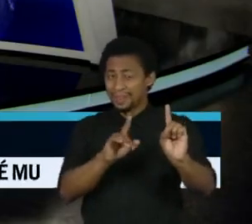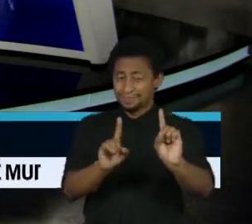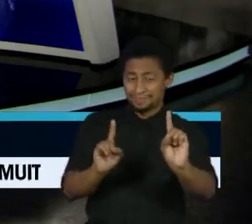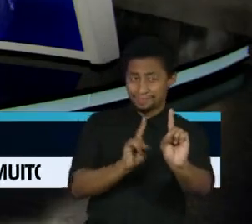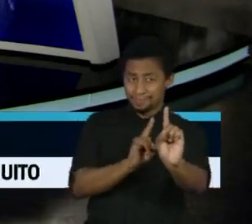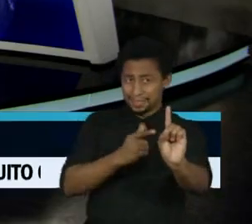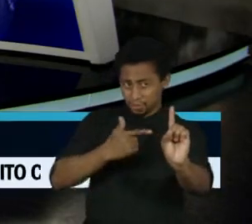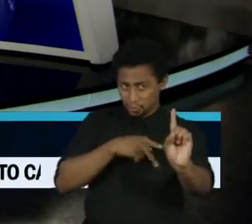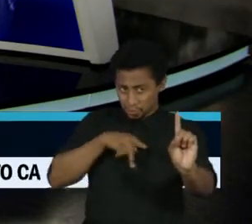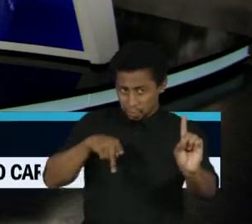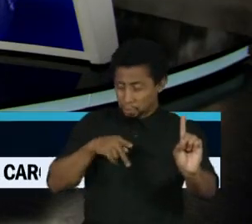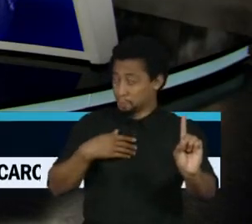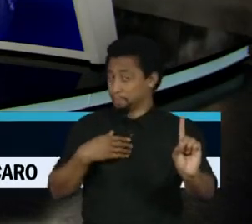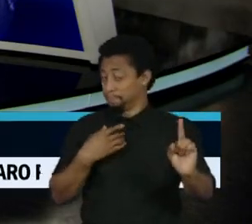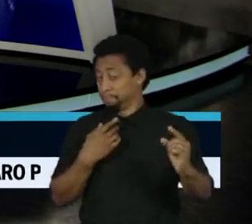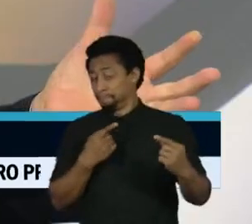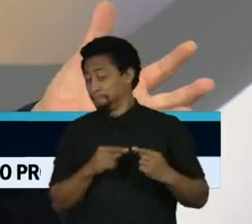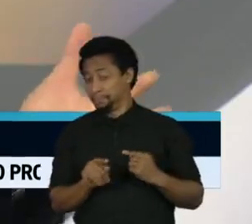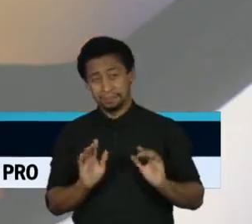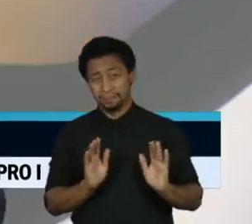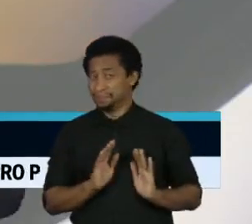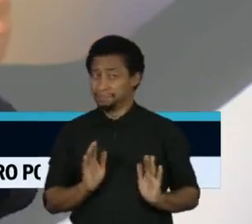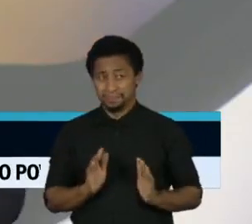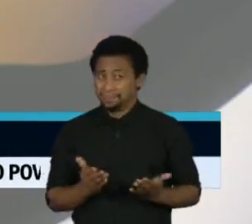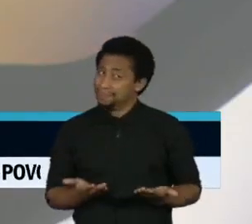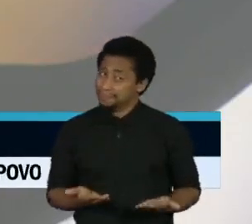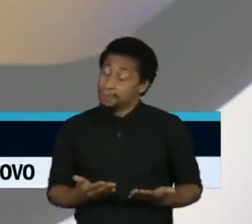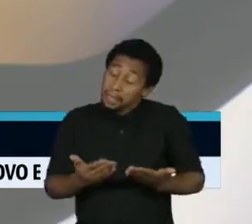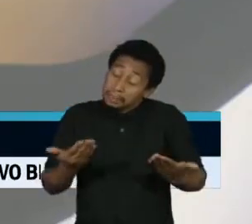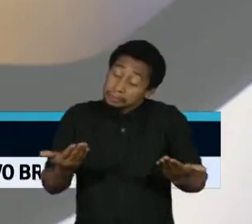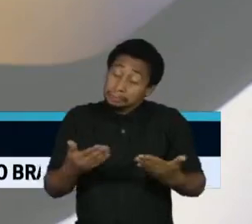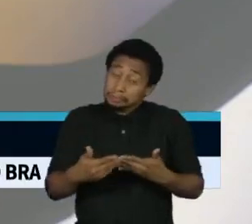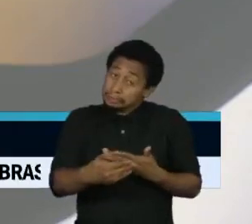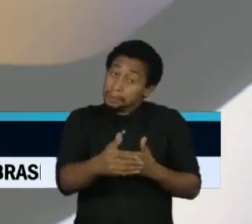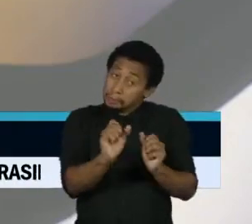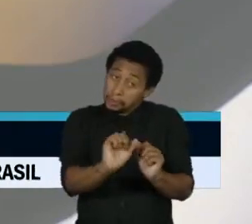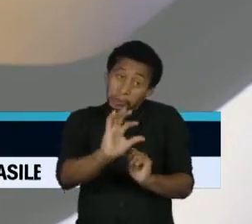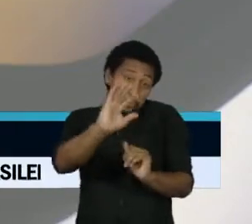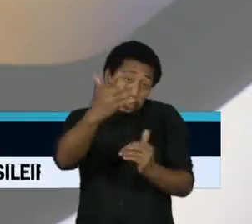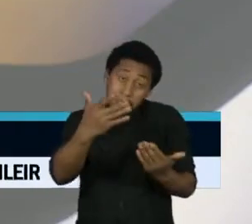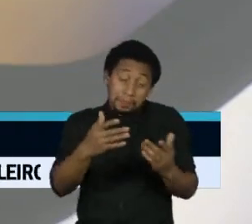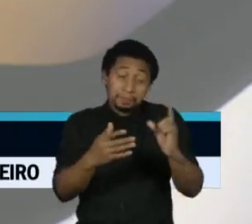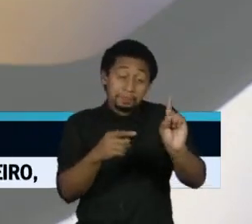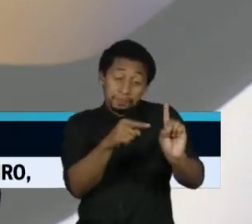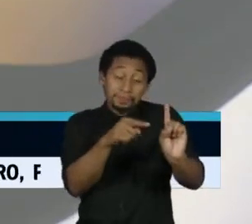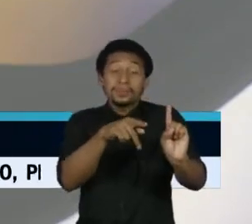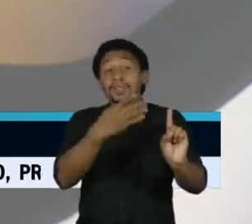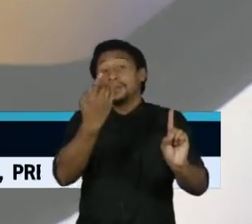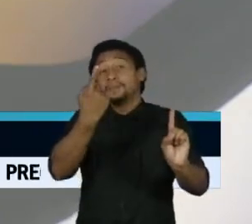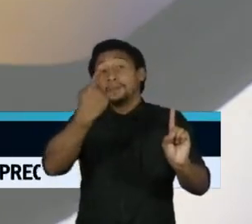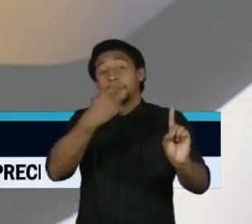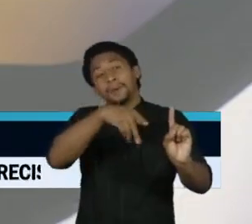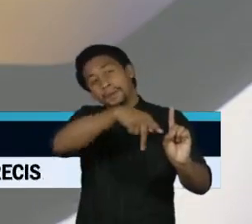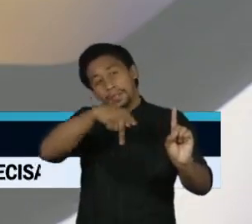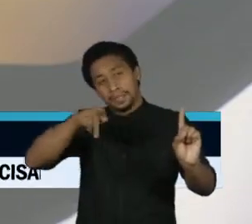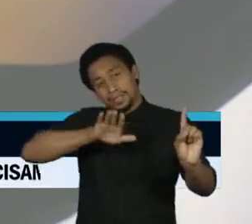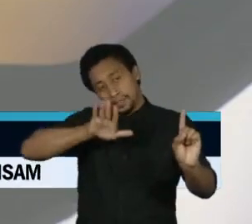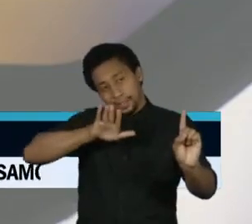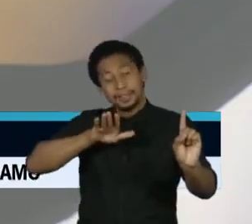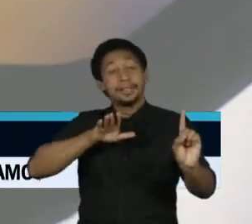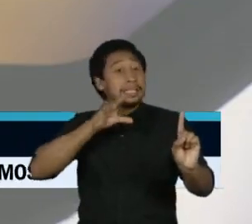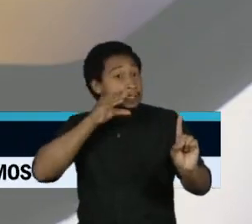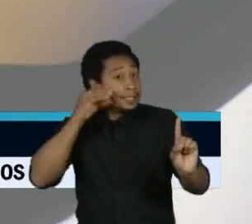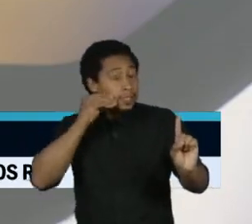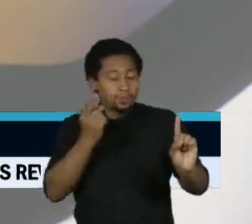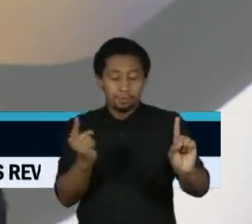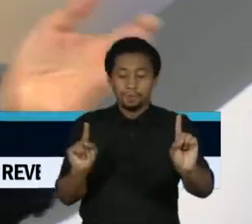risco aqui da nossa política mas tudo é possível se sai essa dupla Ciro bivar Aí talvez aí